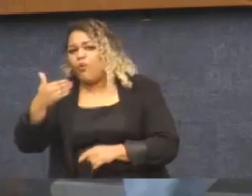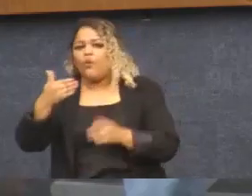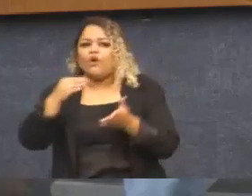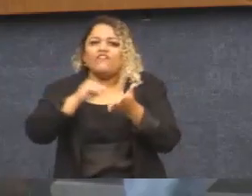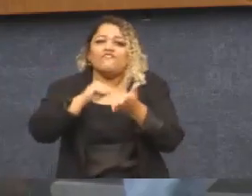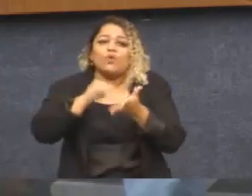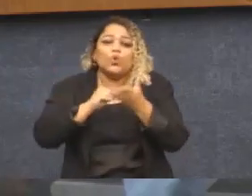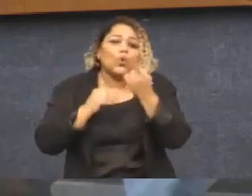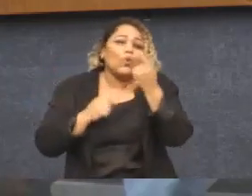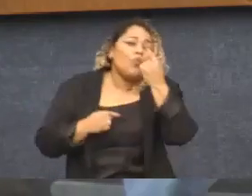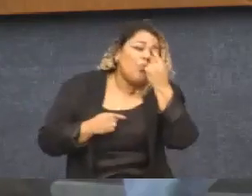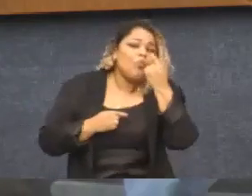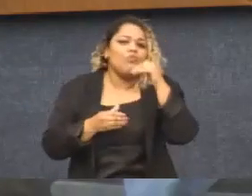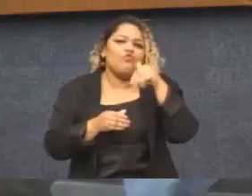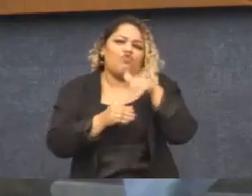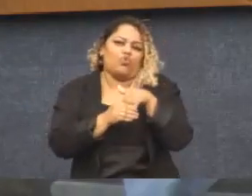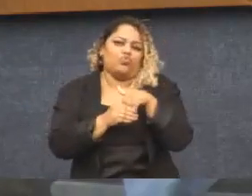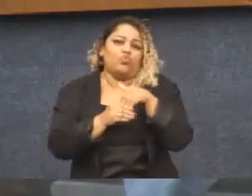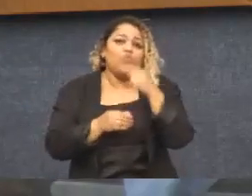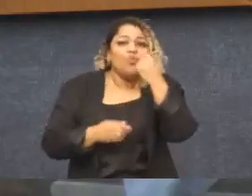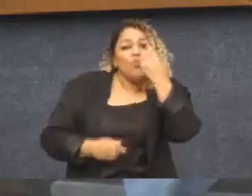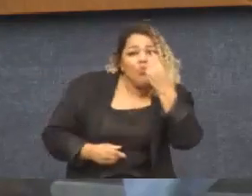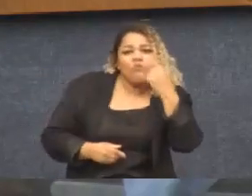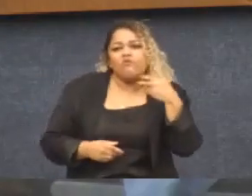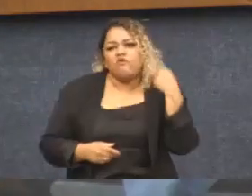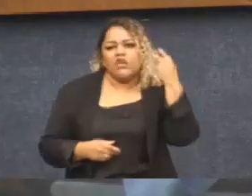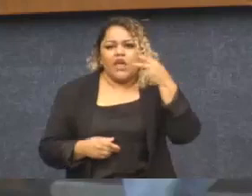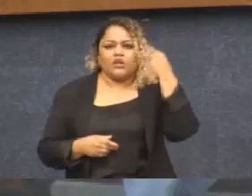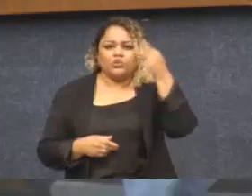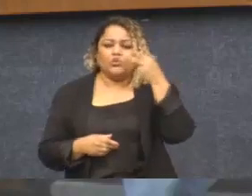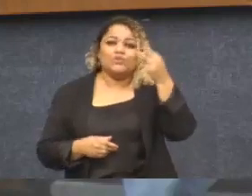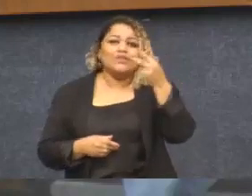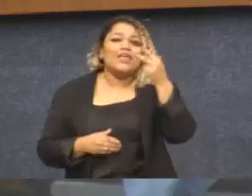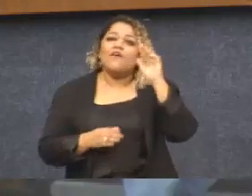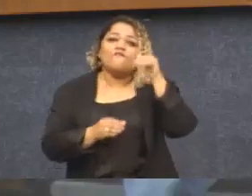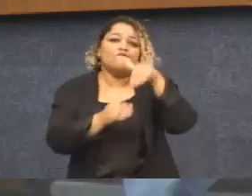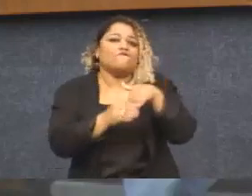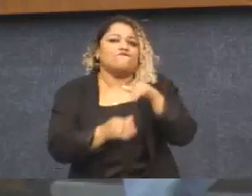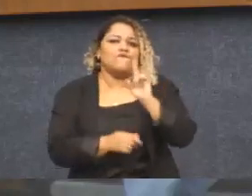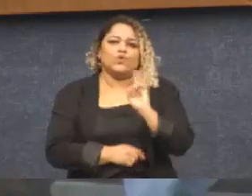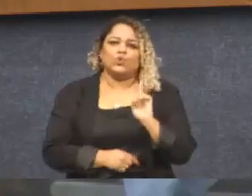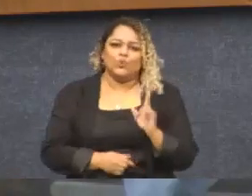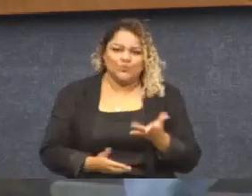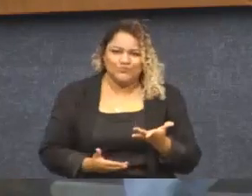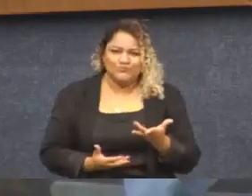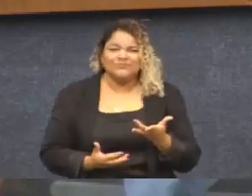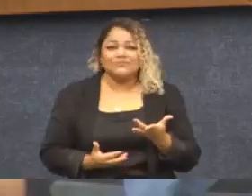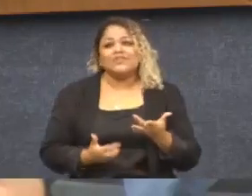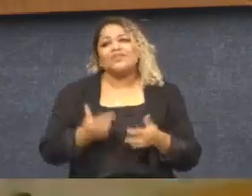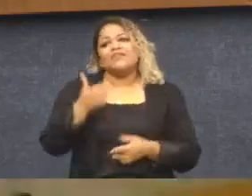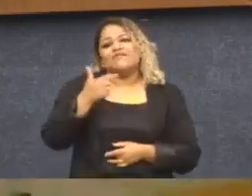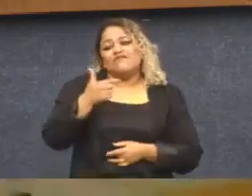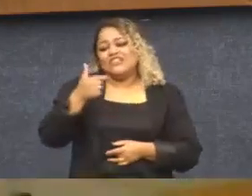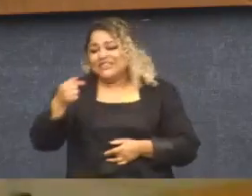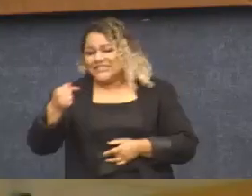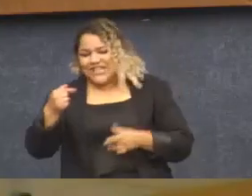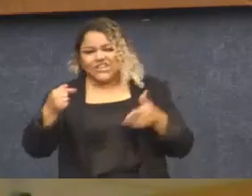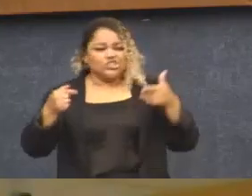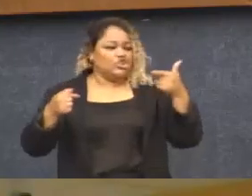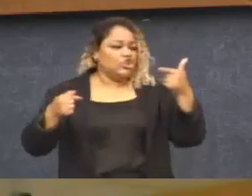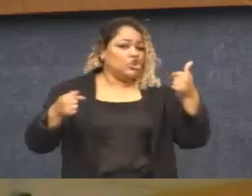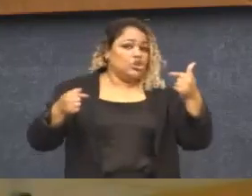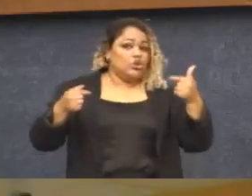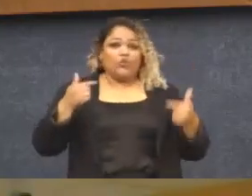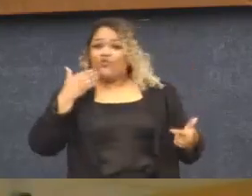faltou um. Um vereador deixou de votar. E por 27 votos favoráveis e 12